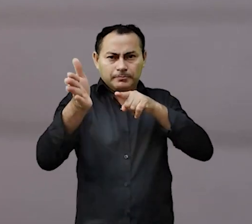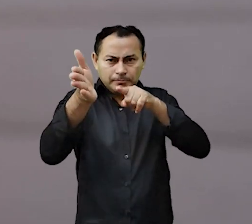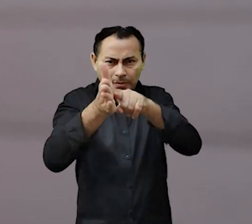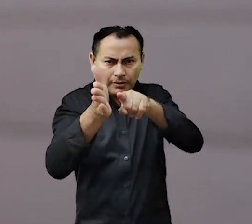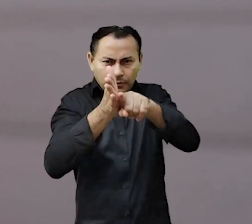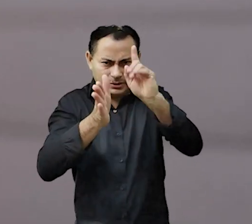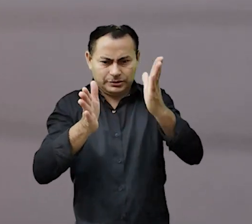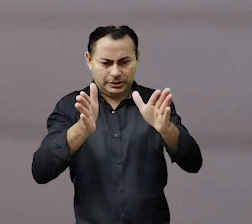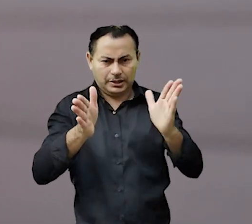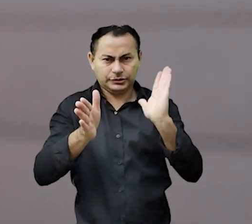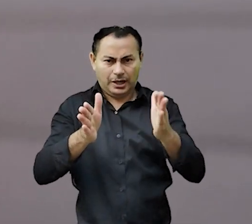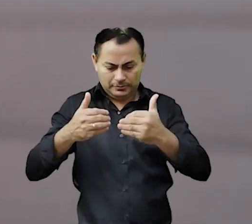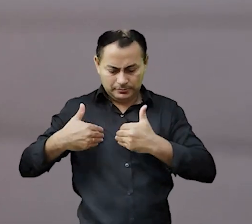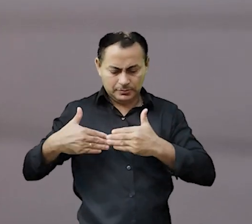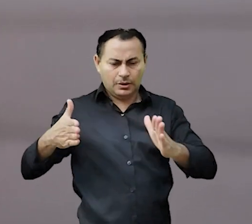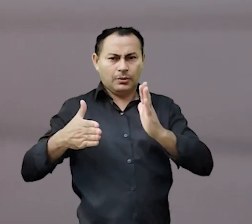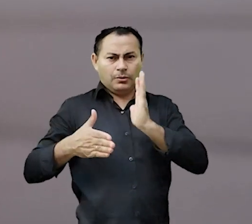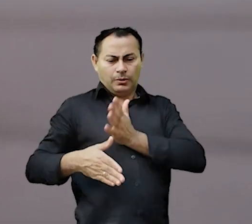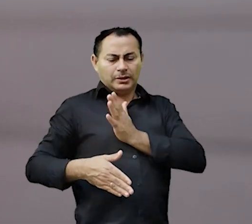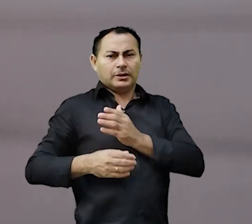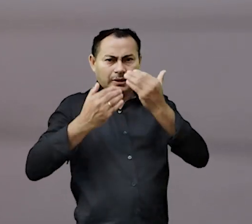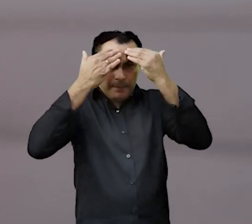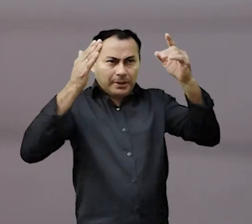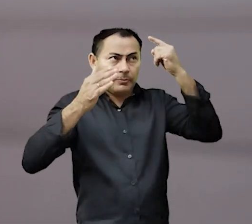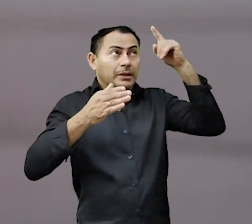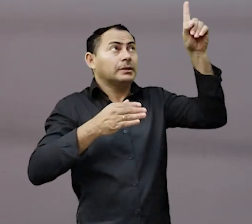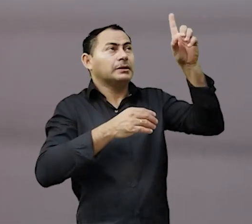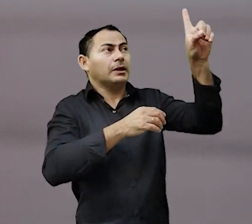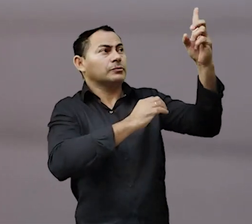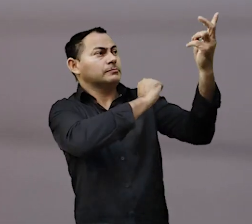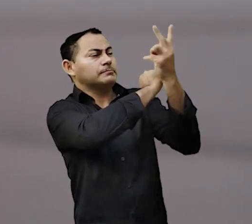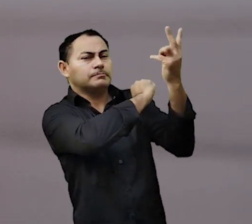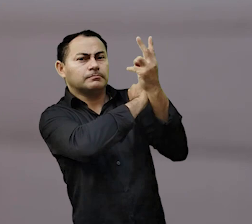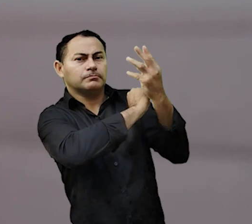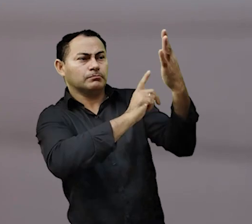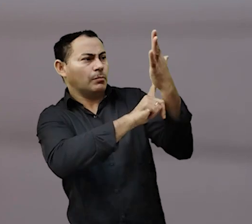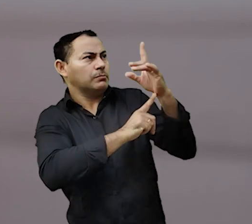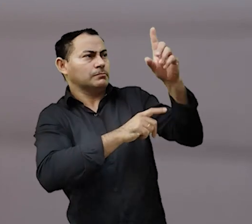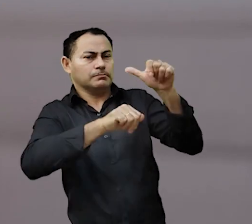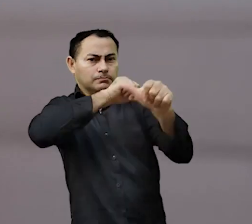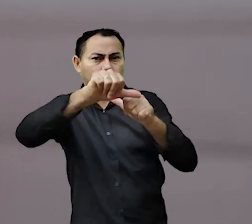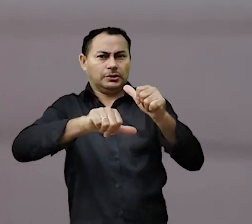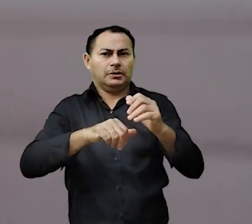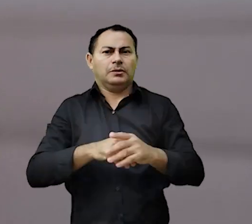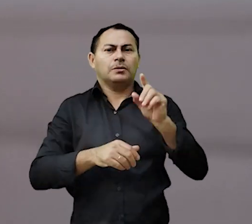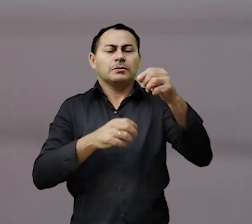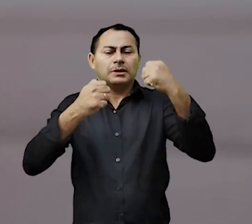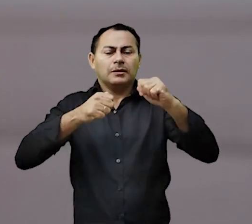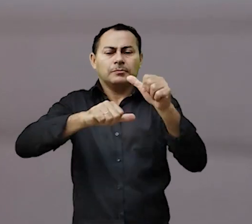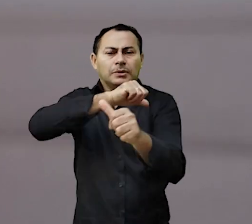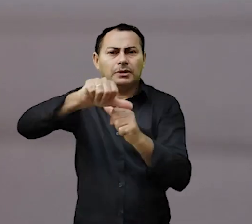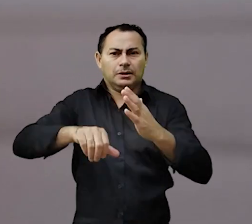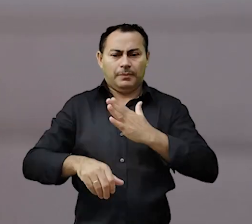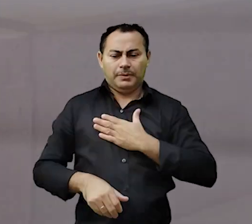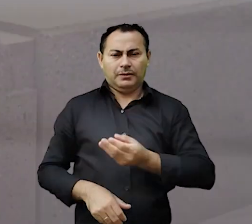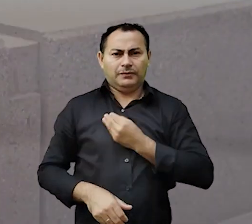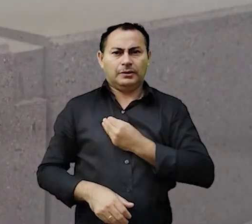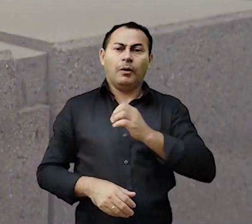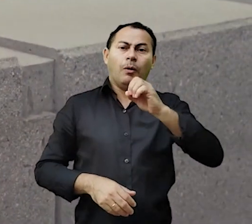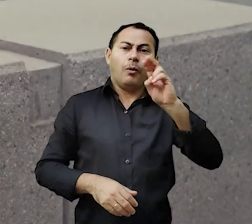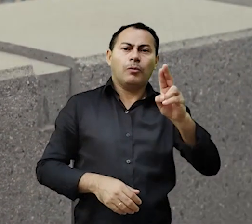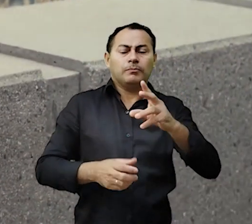você já abriu seu coração e sua mente e disse, Deus, sonda-me, mostra-me o que o Senhor quer mudar, o que deve ser mudado em